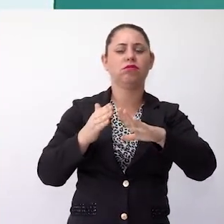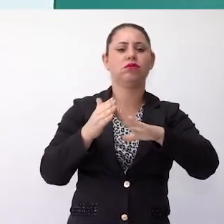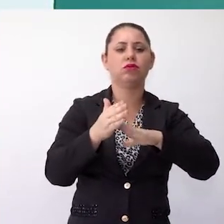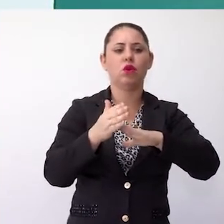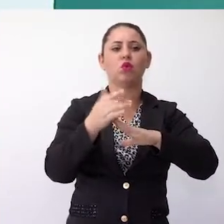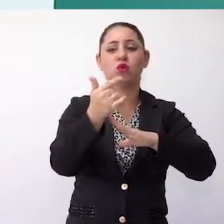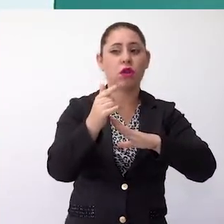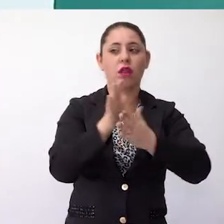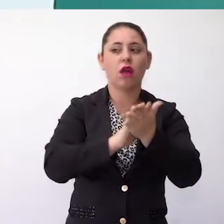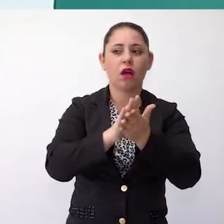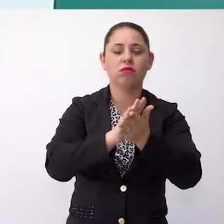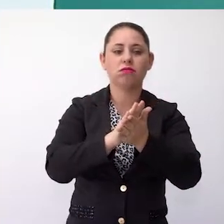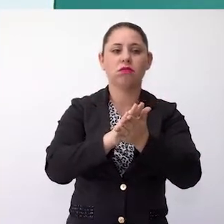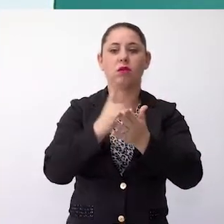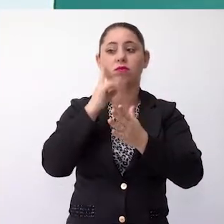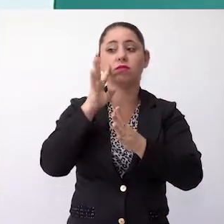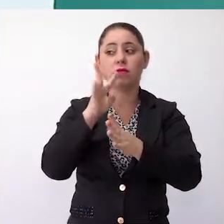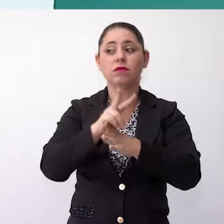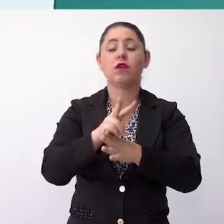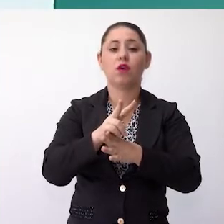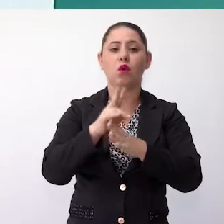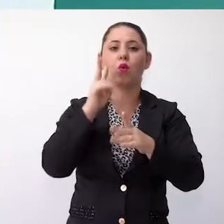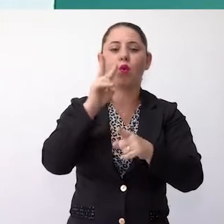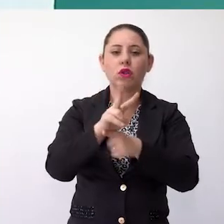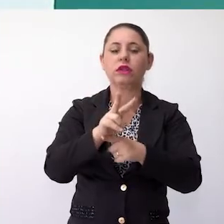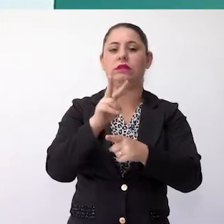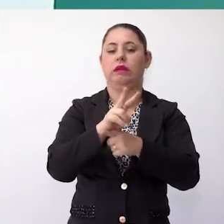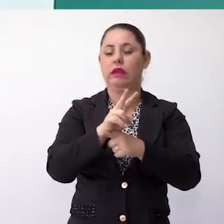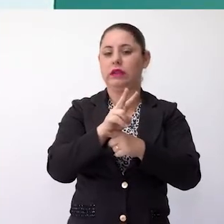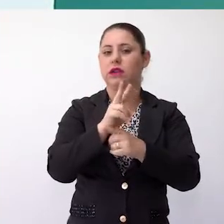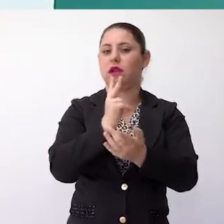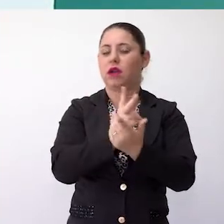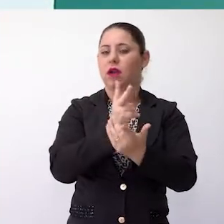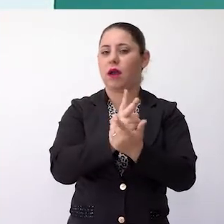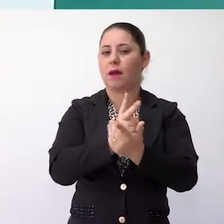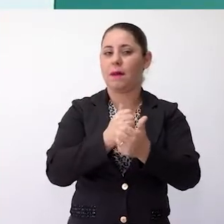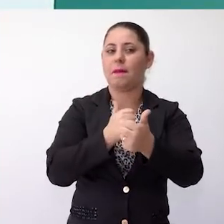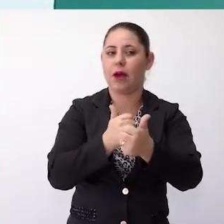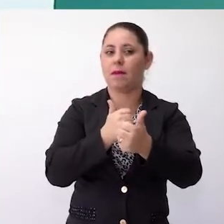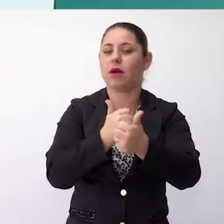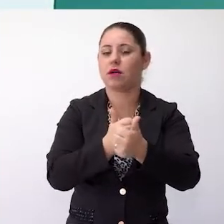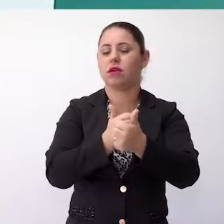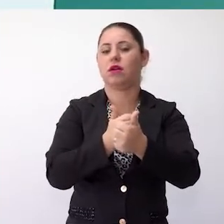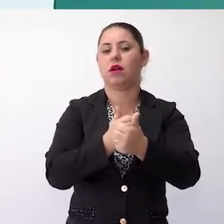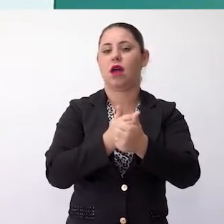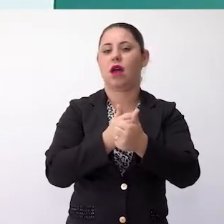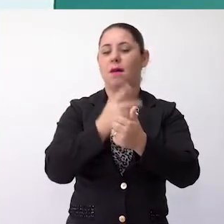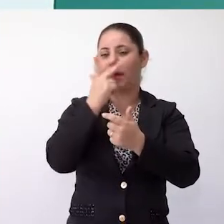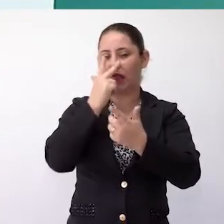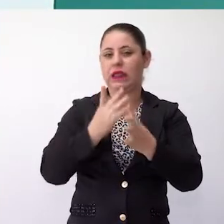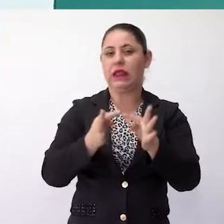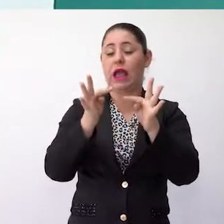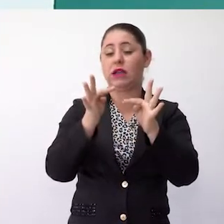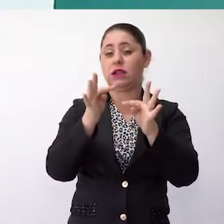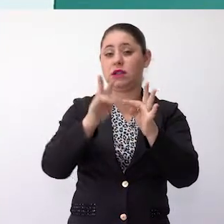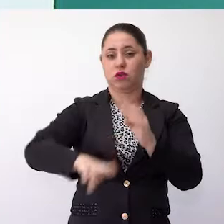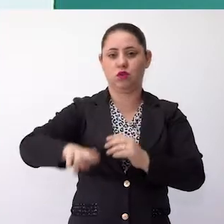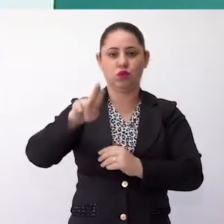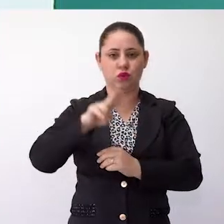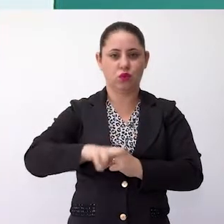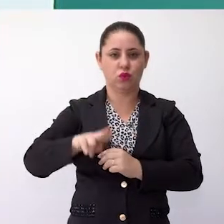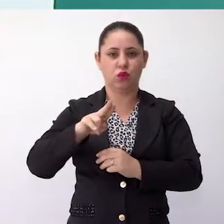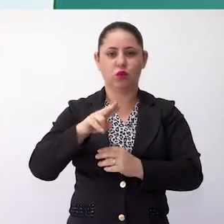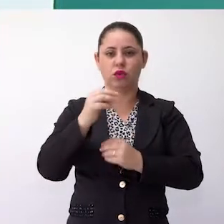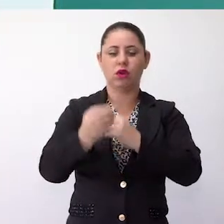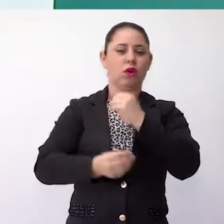mais ninguém, segura, vai mais à frente, se vê se tem mais alguém, segura. Então são algumas técnicas, né, digamos assim, que eles se utilizam